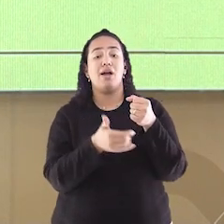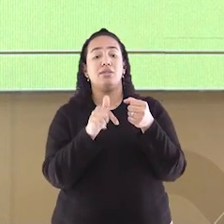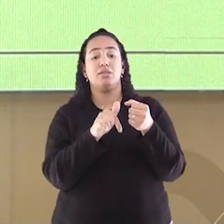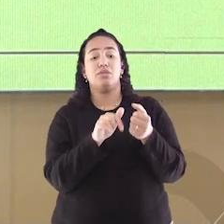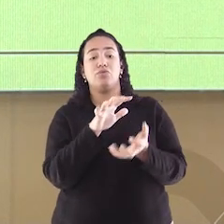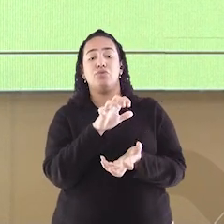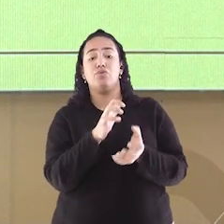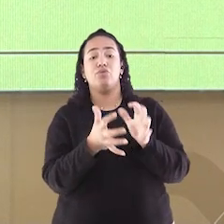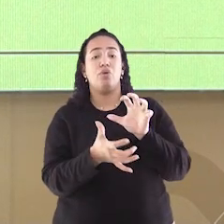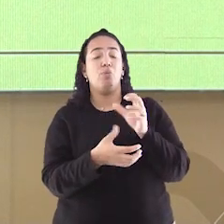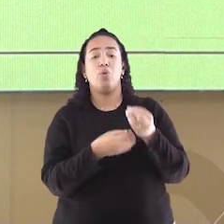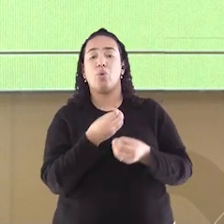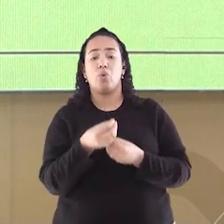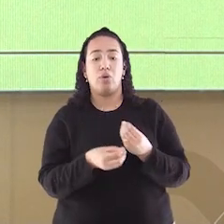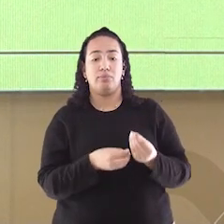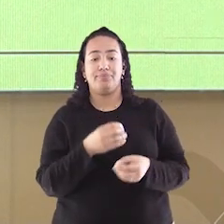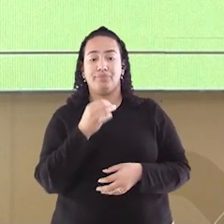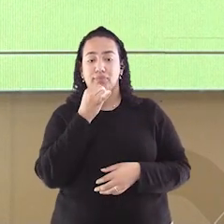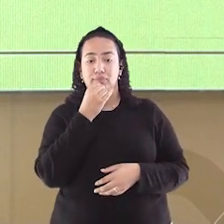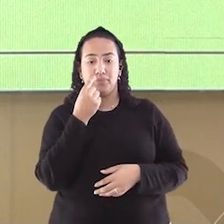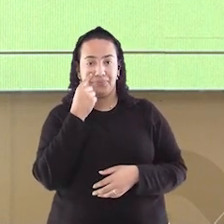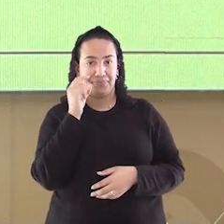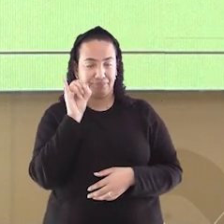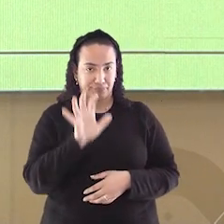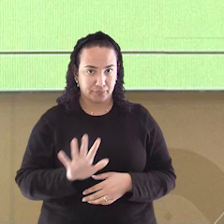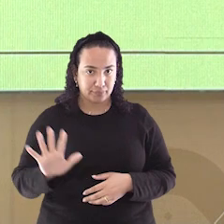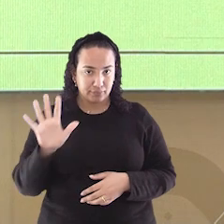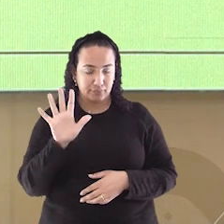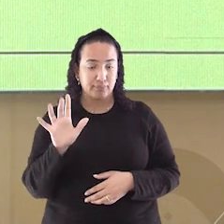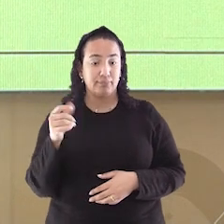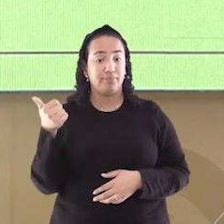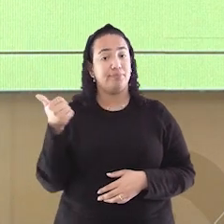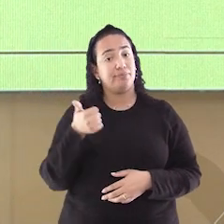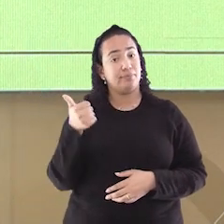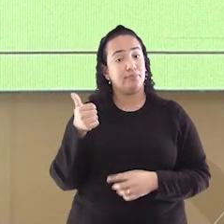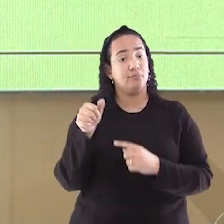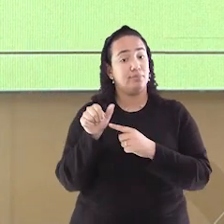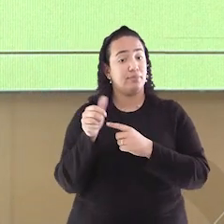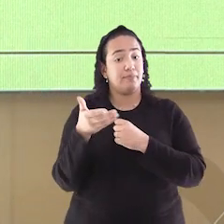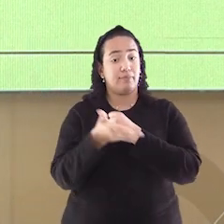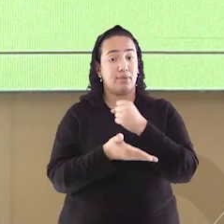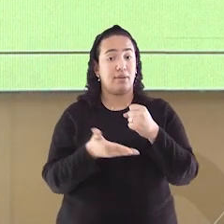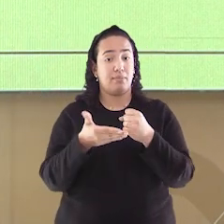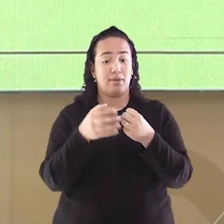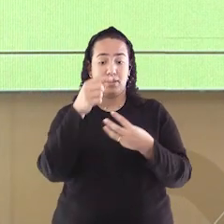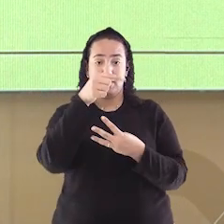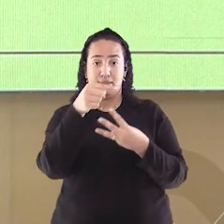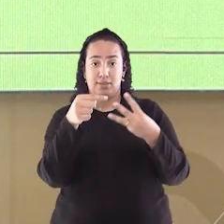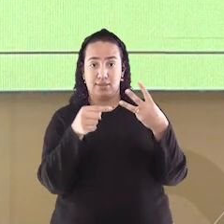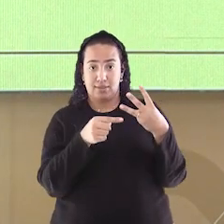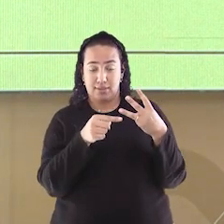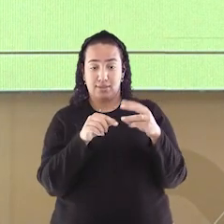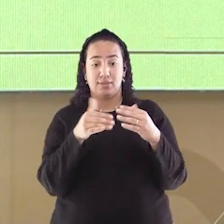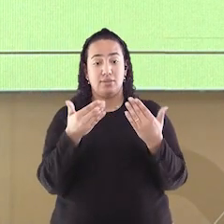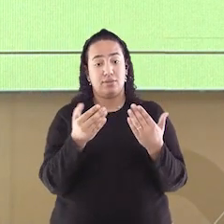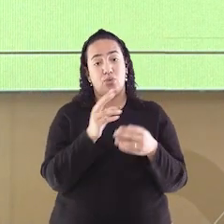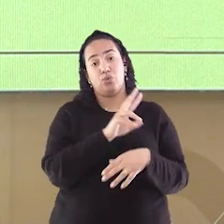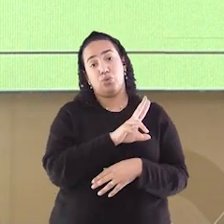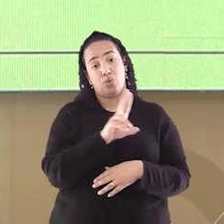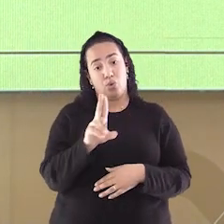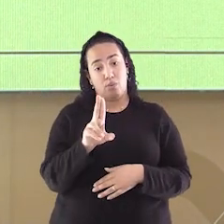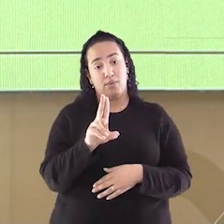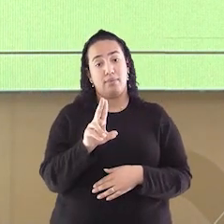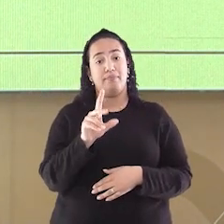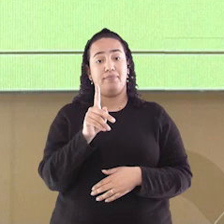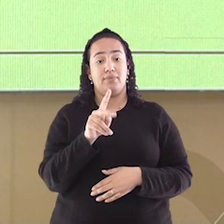base. Por exemplo, esse primeiro prisma, ele tem uma base com 3 lados. Logo, o nome